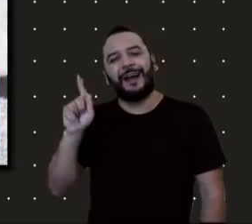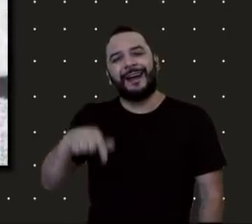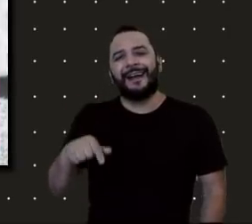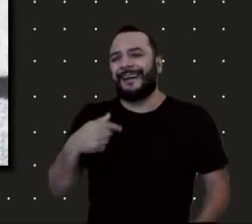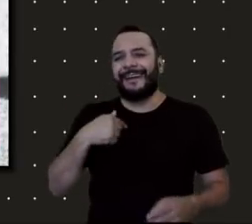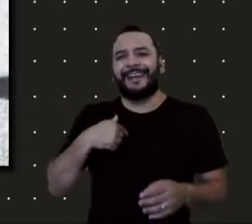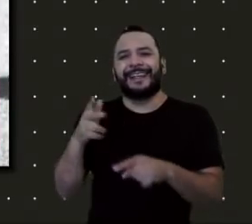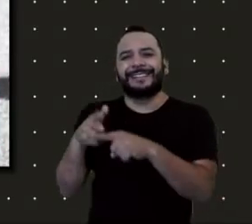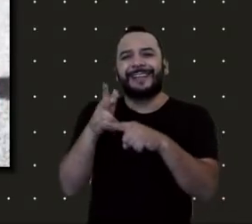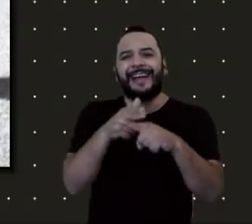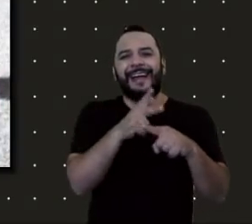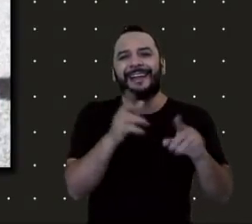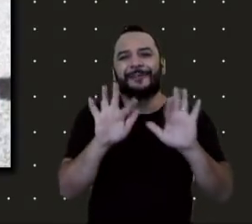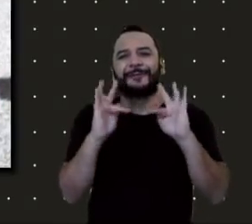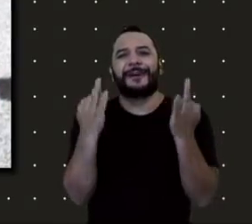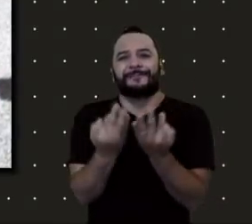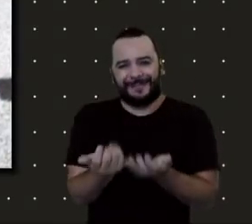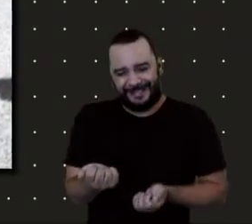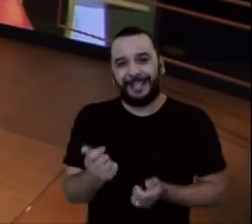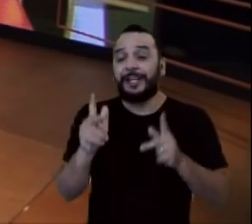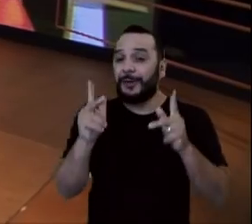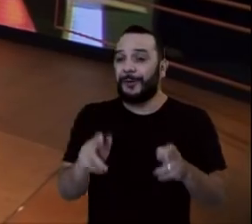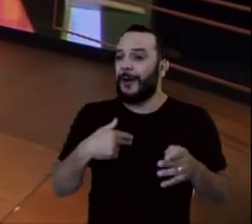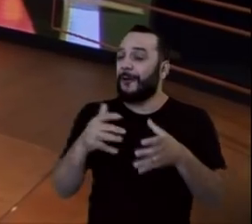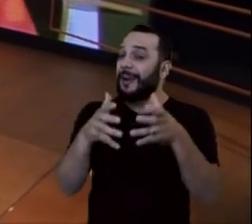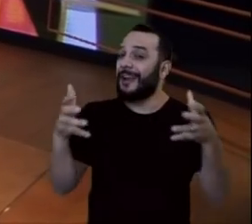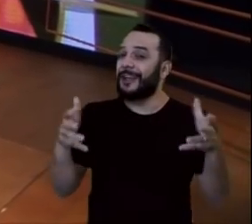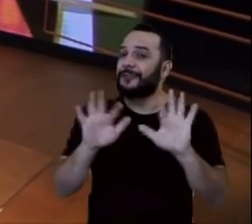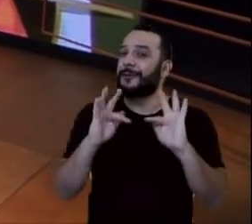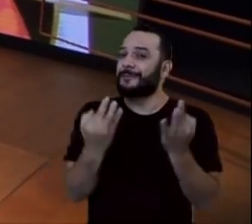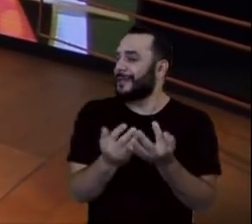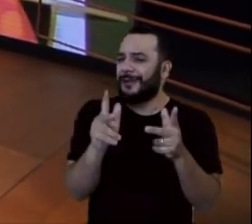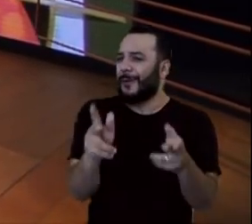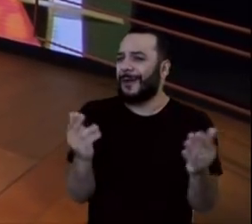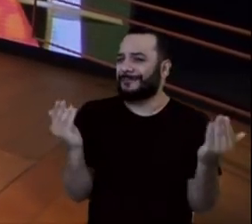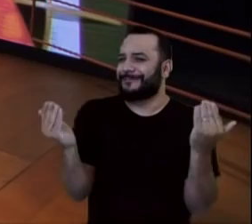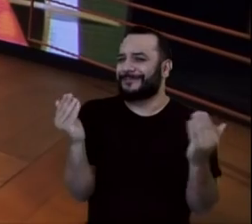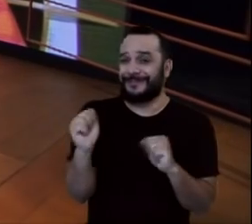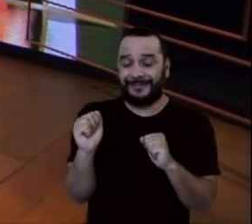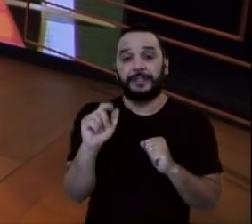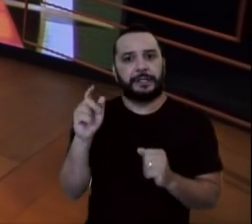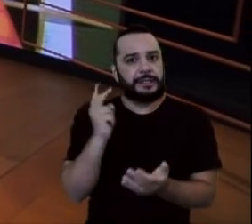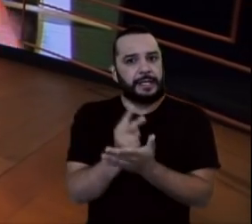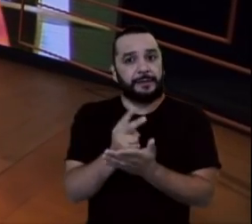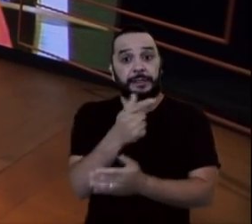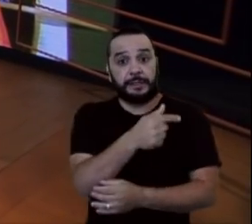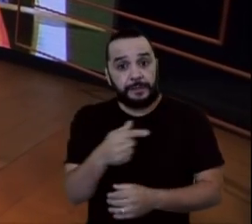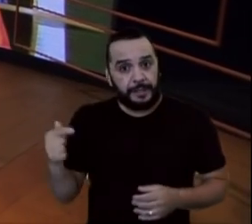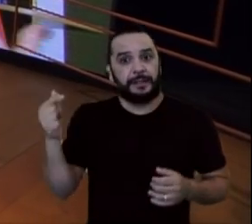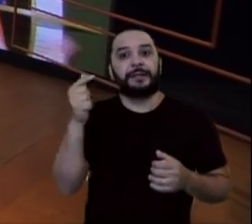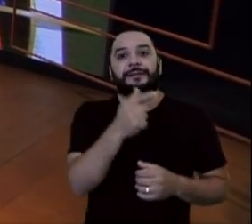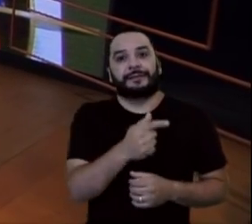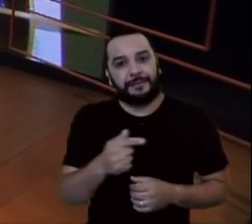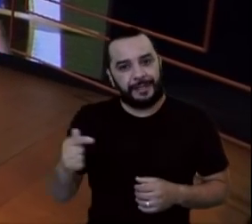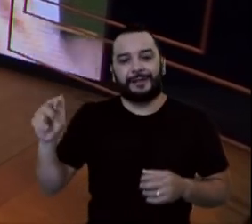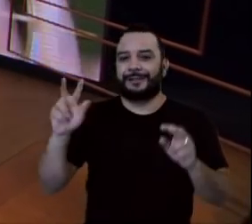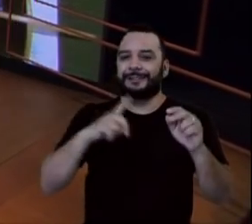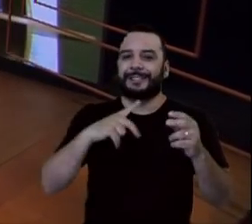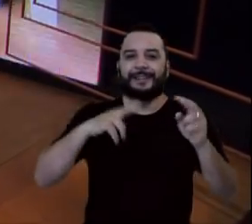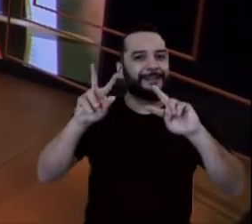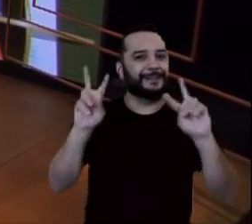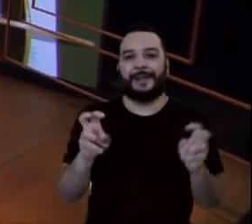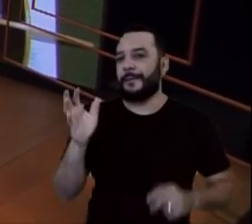Era um seriado familiar, né? Uma grande família, por exemplo, e que era semanal, e toda semana